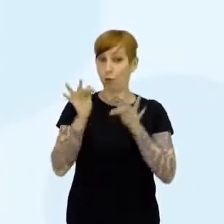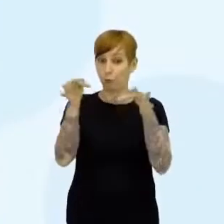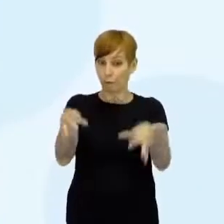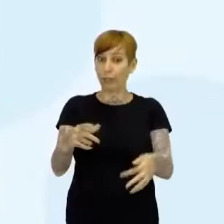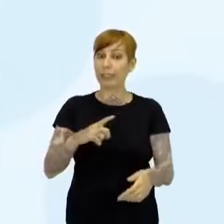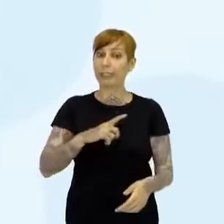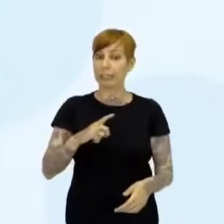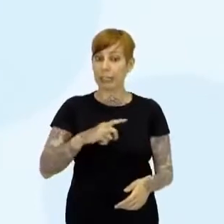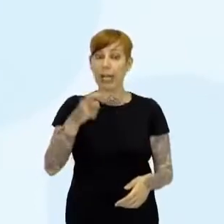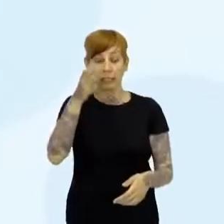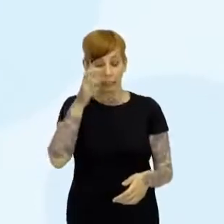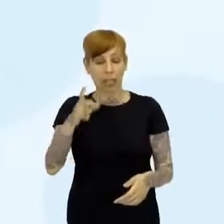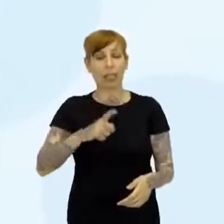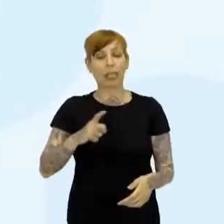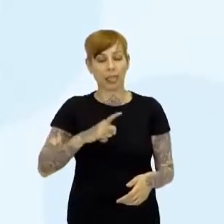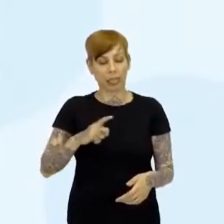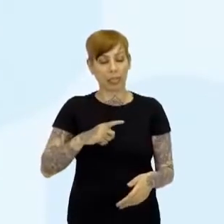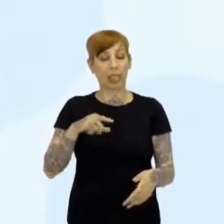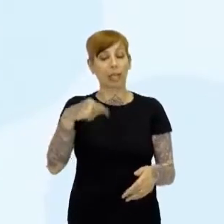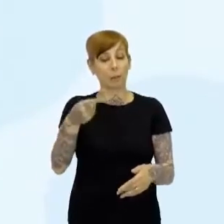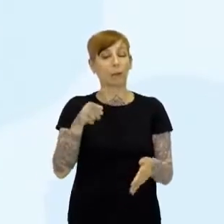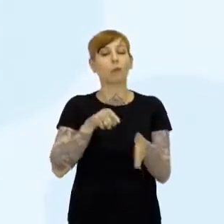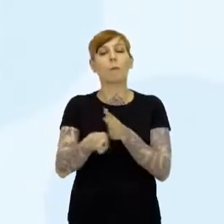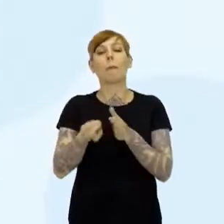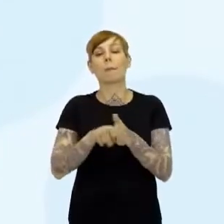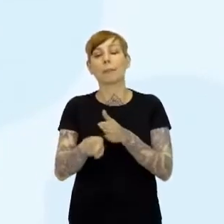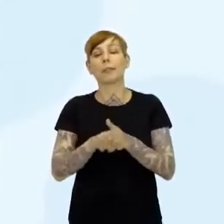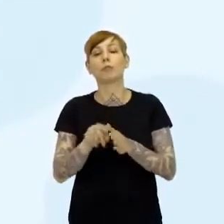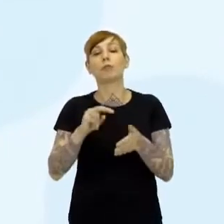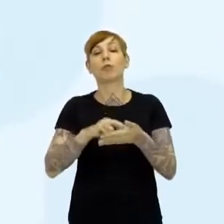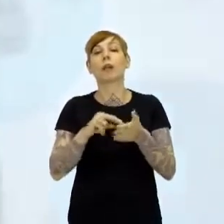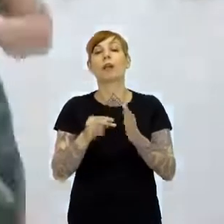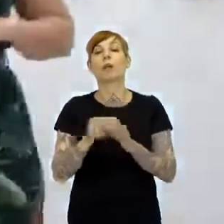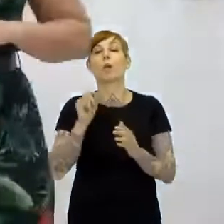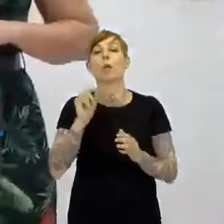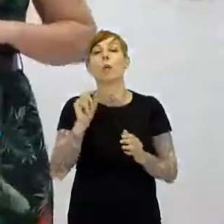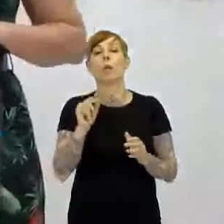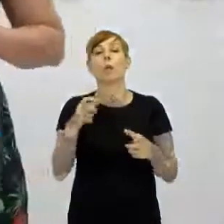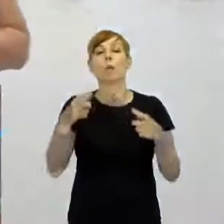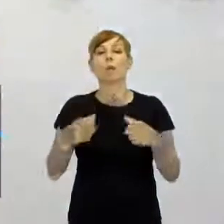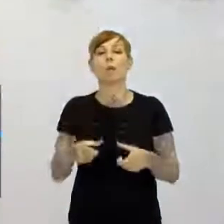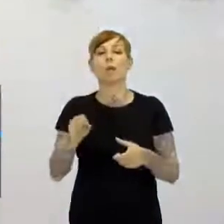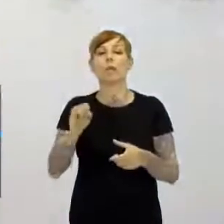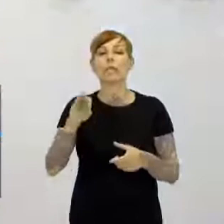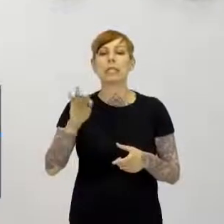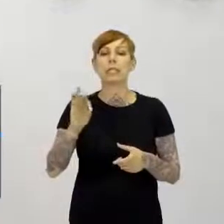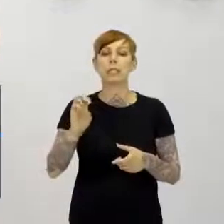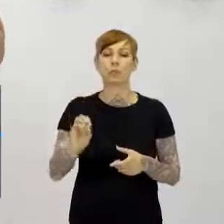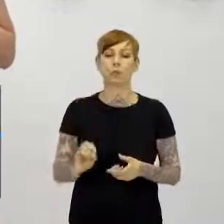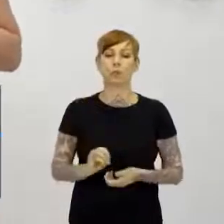uma pergunta, está bem? O que é estado de sítio? Então, eu vou deixar vocês com esse vídeo.